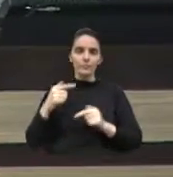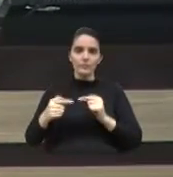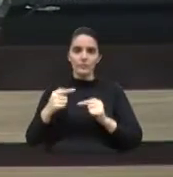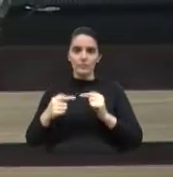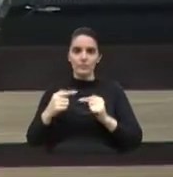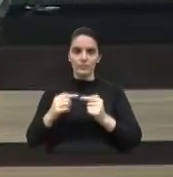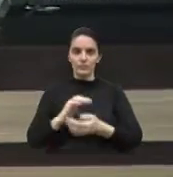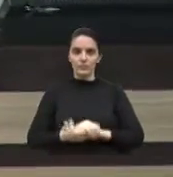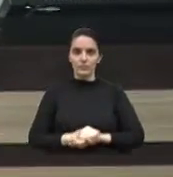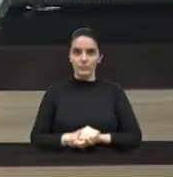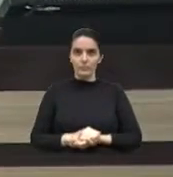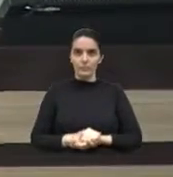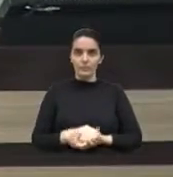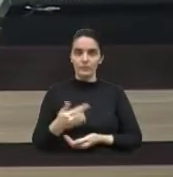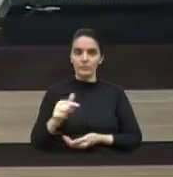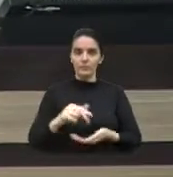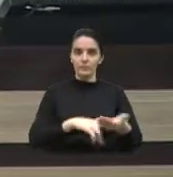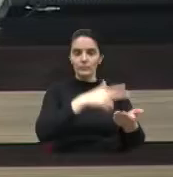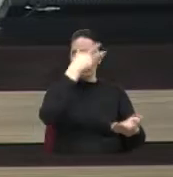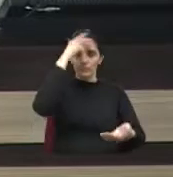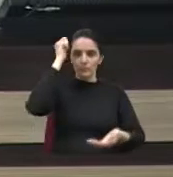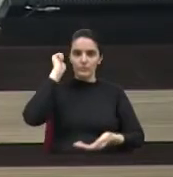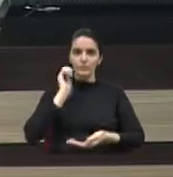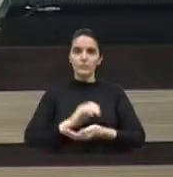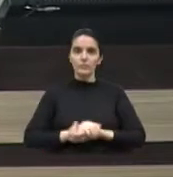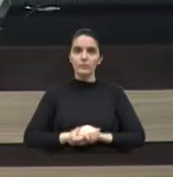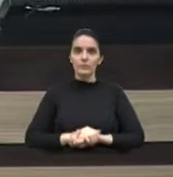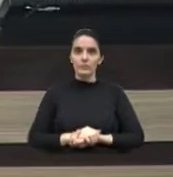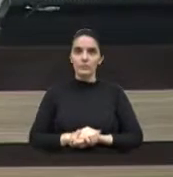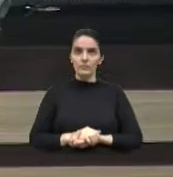discussão. Não havendo, ao Executivo.